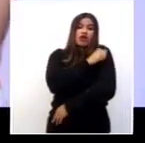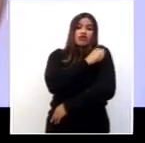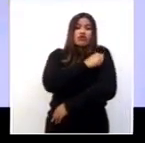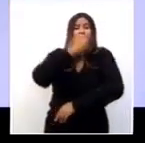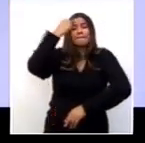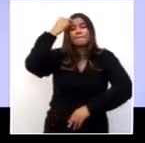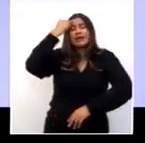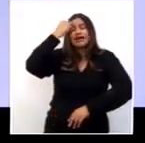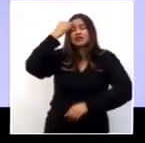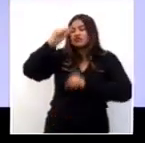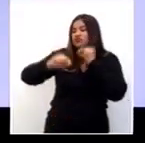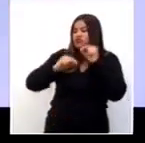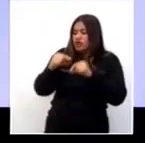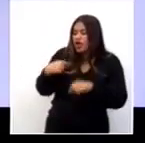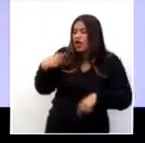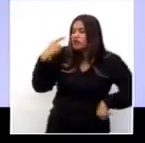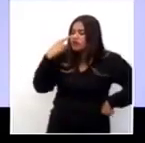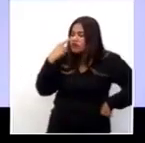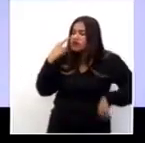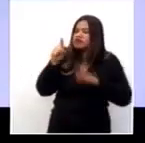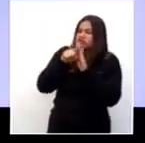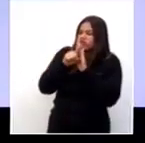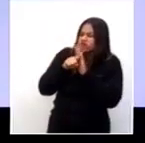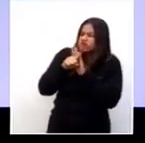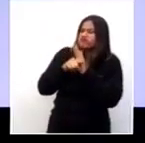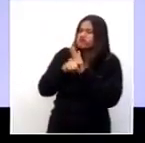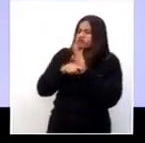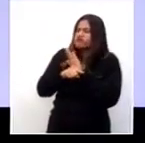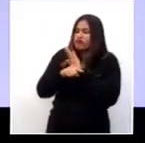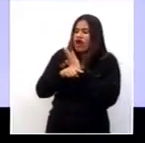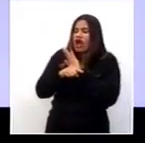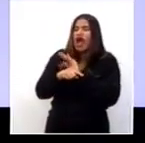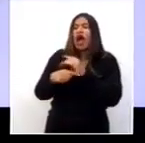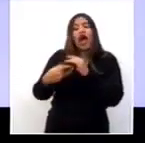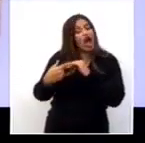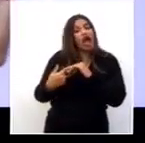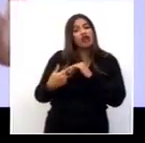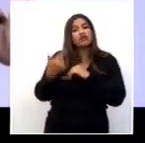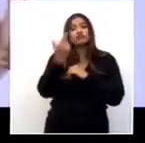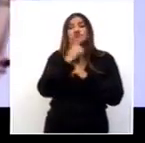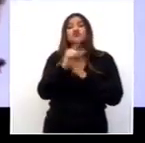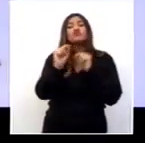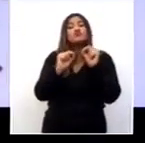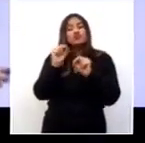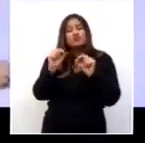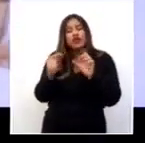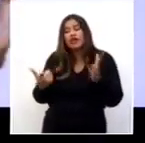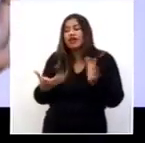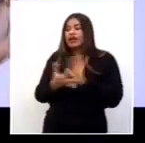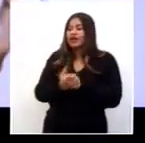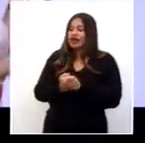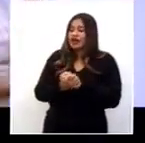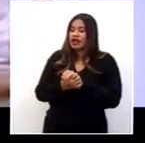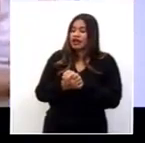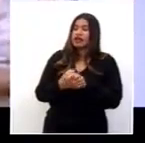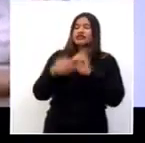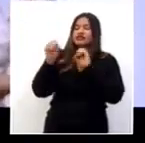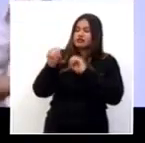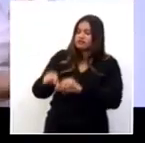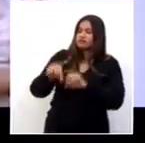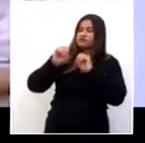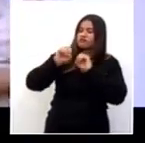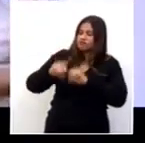Na medida que eu consigo responder isso, eu consigo indiscutivelmente dar uma